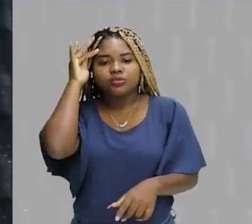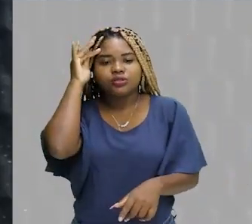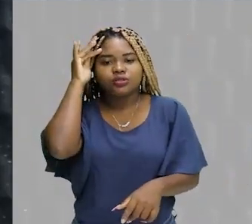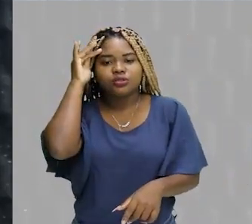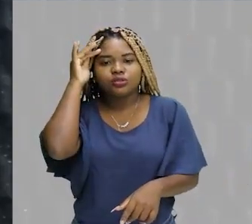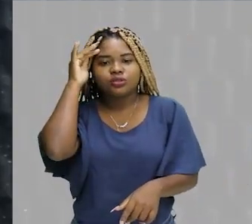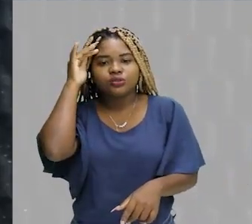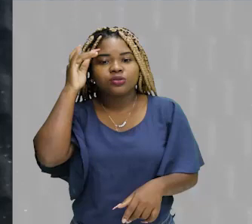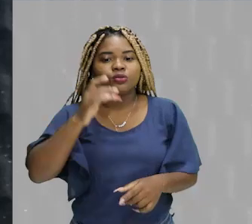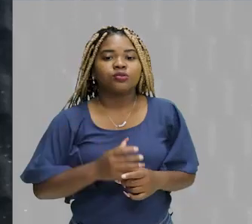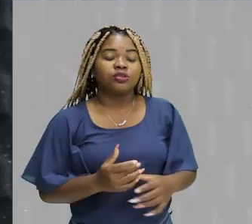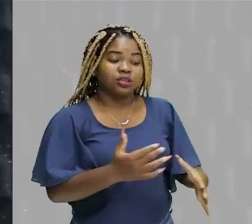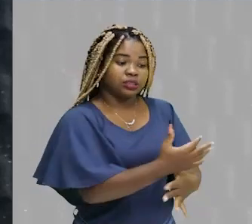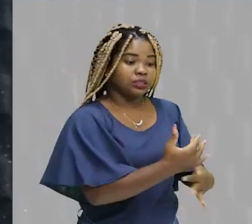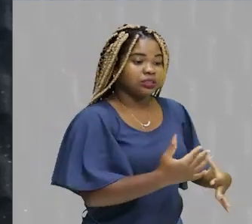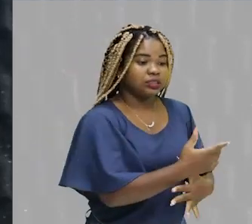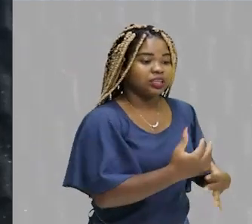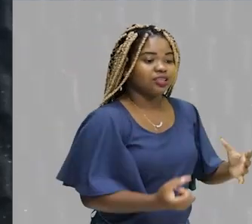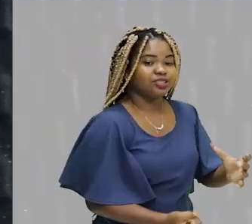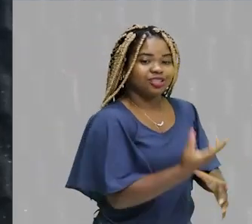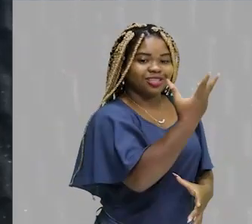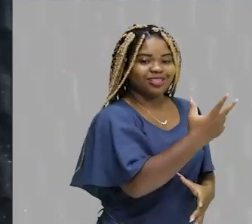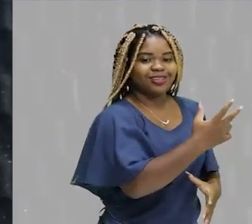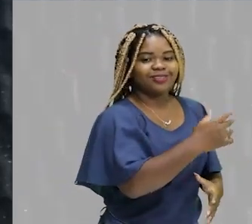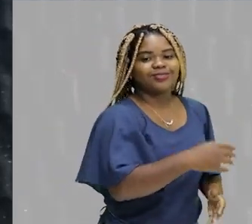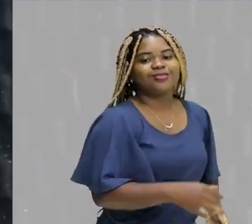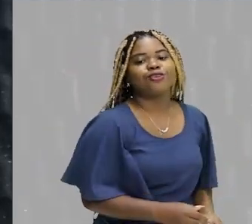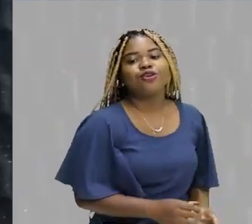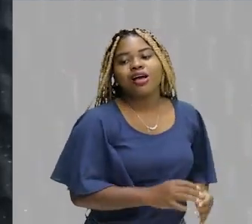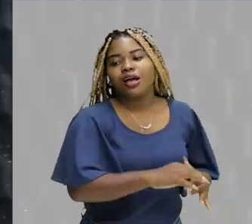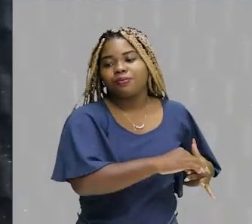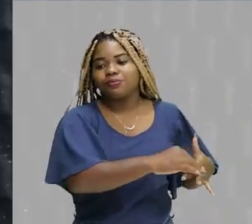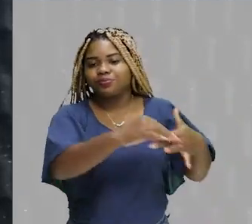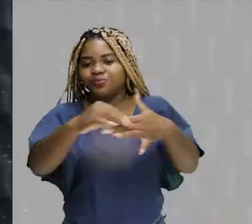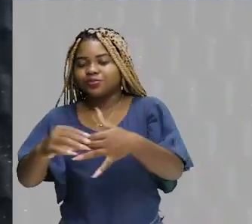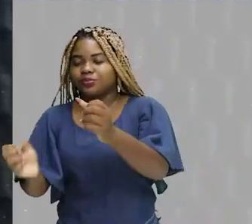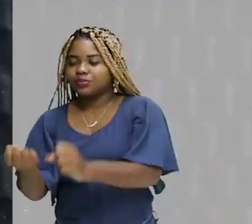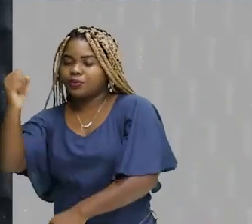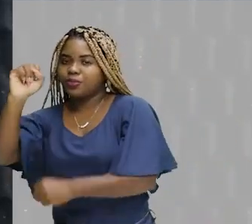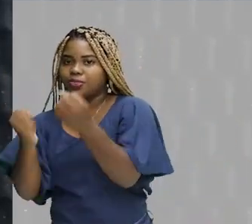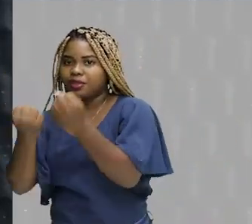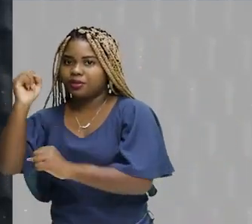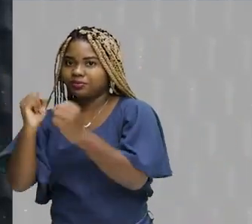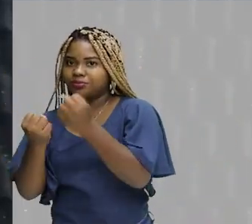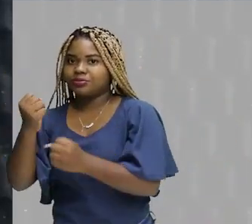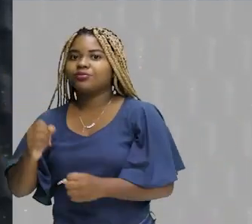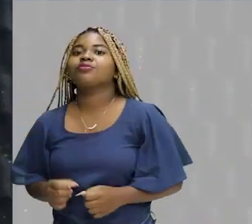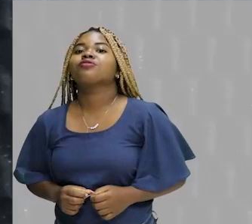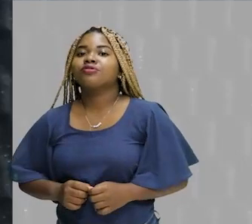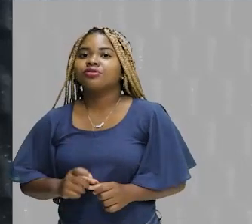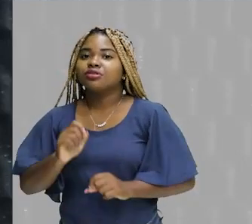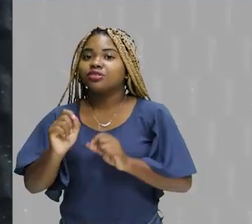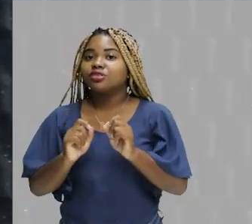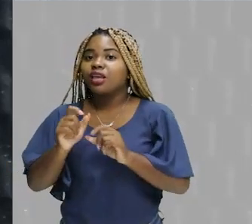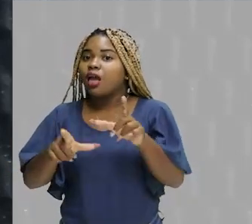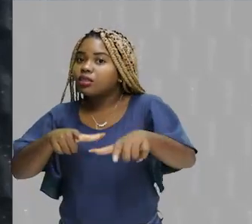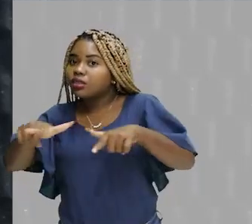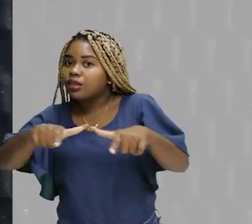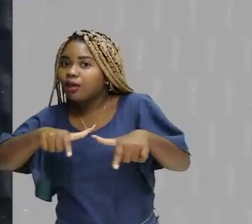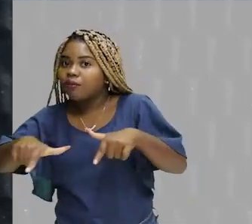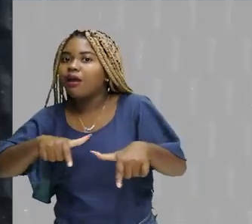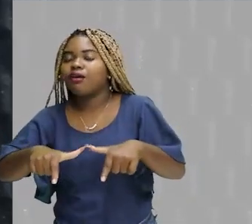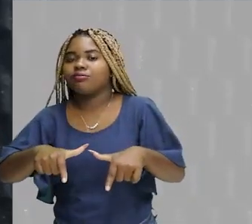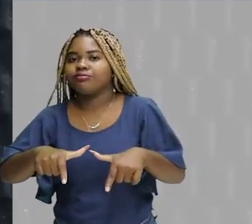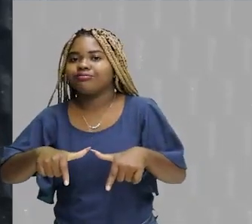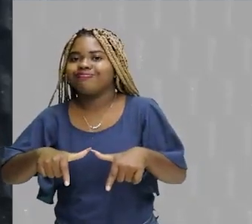de suas cidades de origem buscando emprego nas fábricas, por exemplo, em Chicago. Você teve